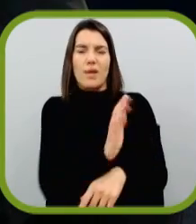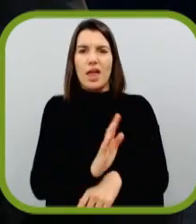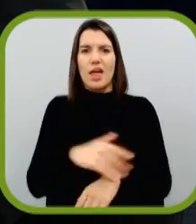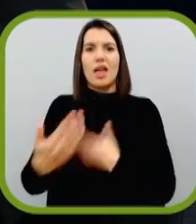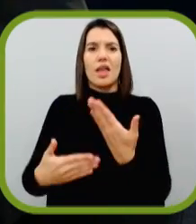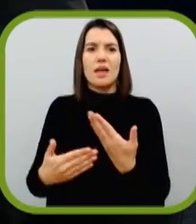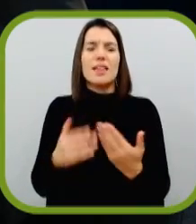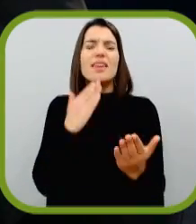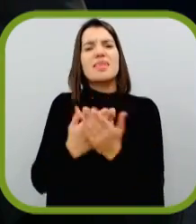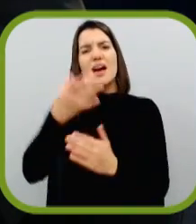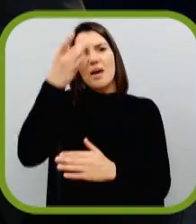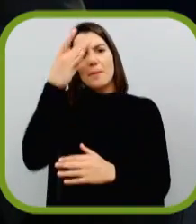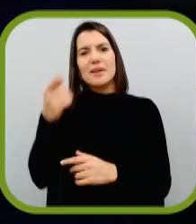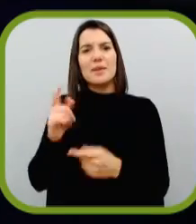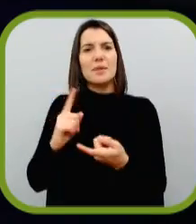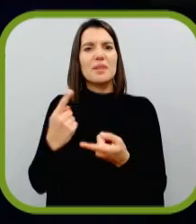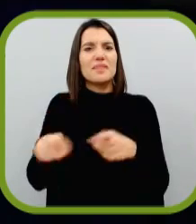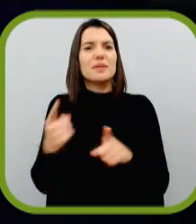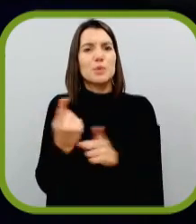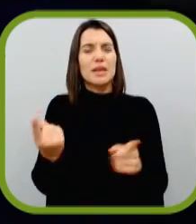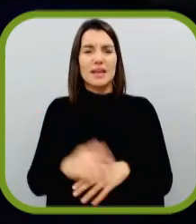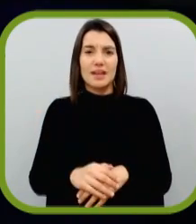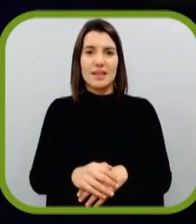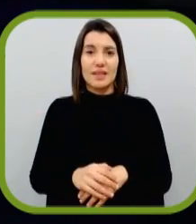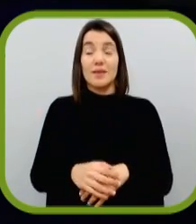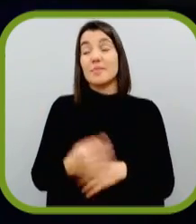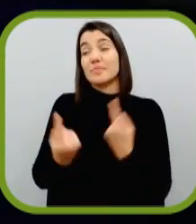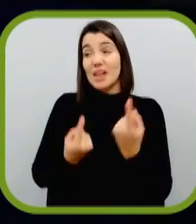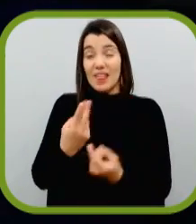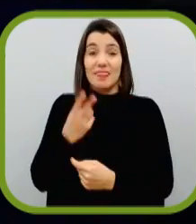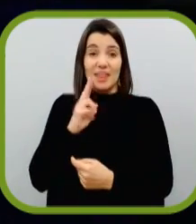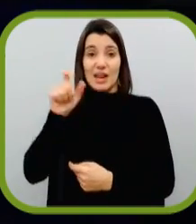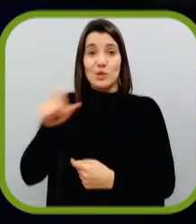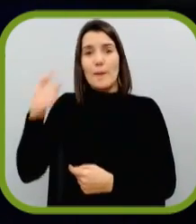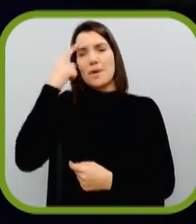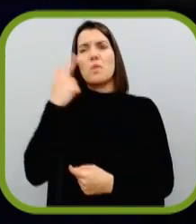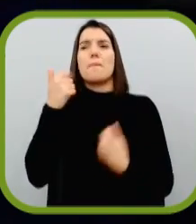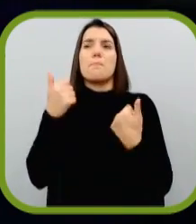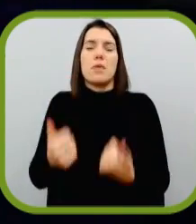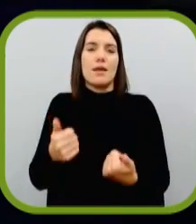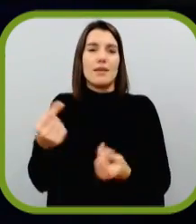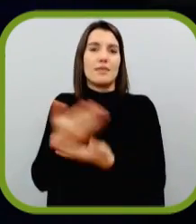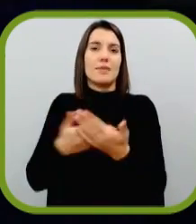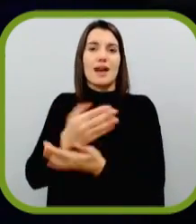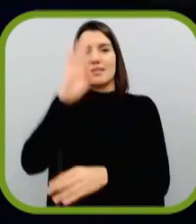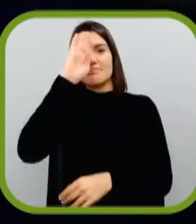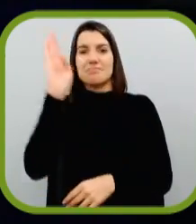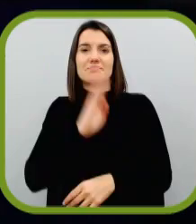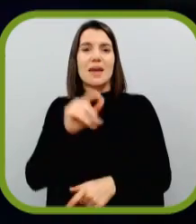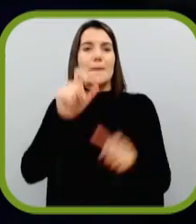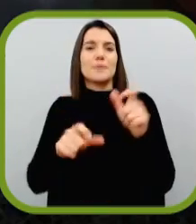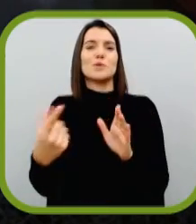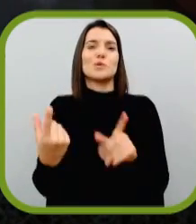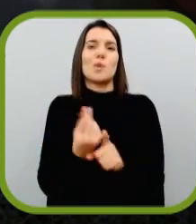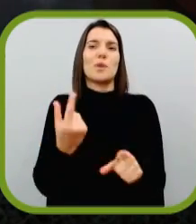O que é que pode levar a este pensamento? Os próprios diretores acham que conhecem o mercado e que conhecem o consumidor em termos de